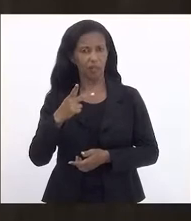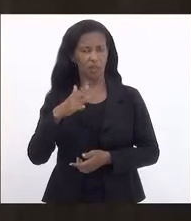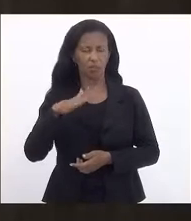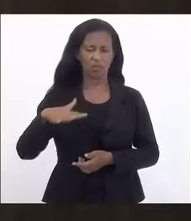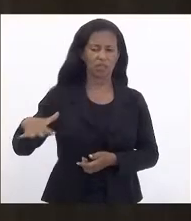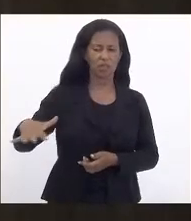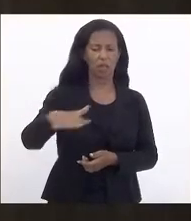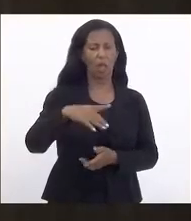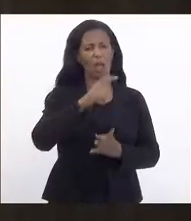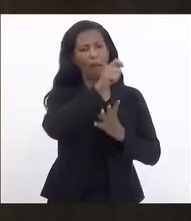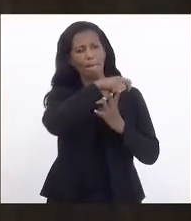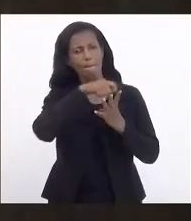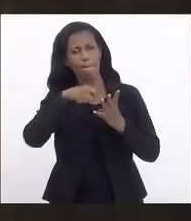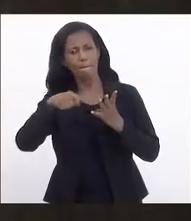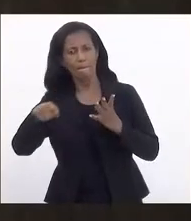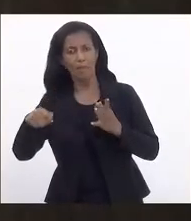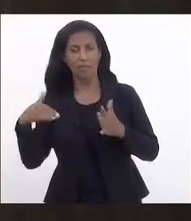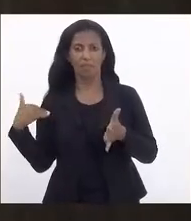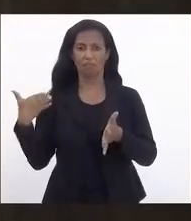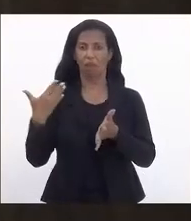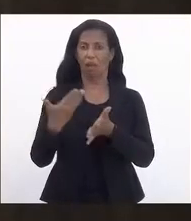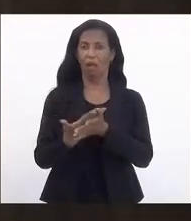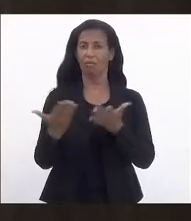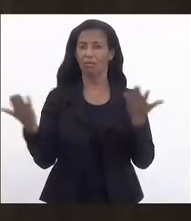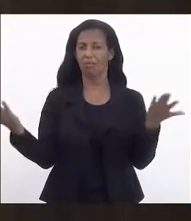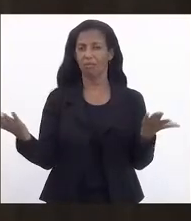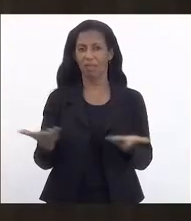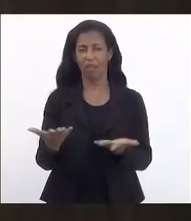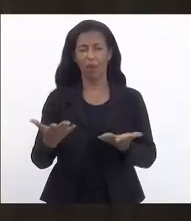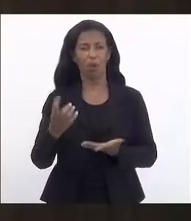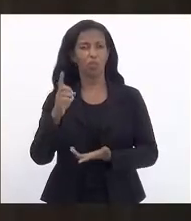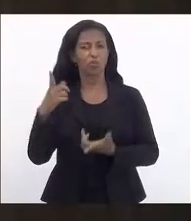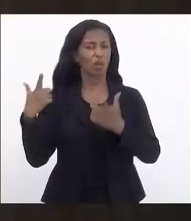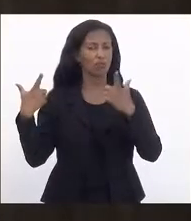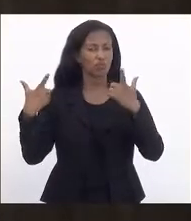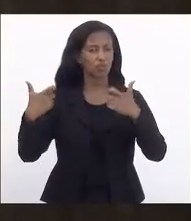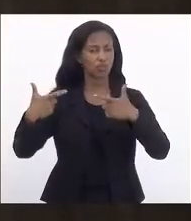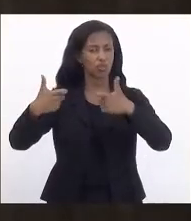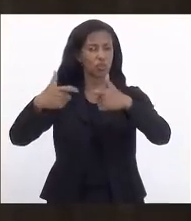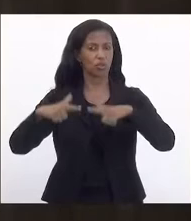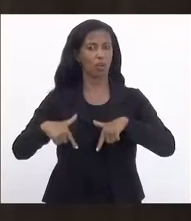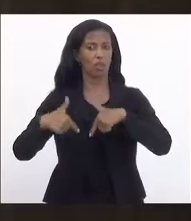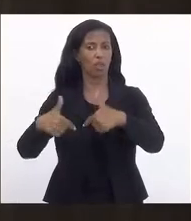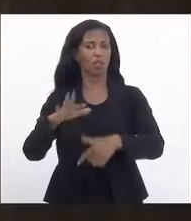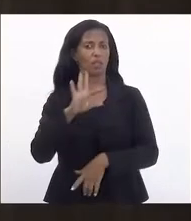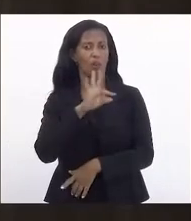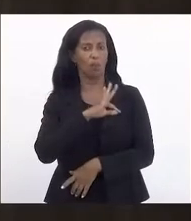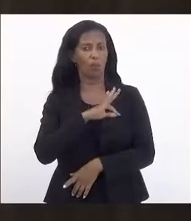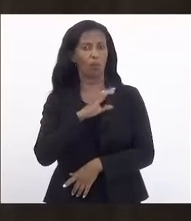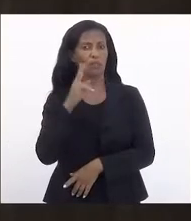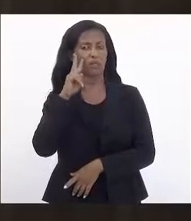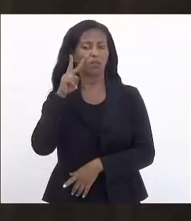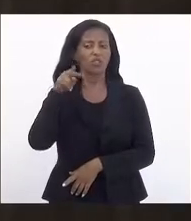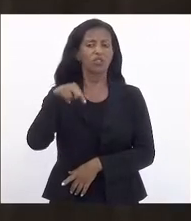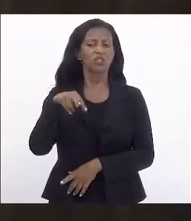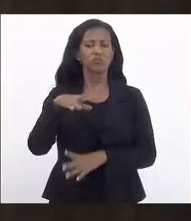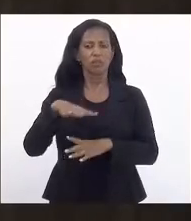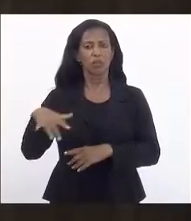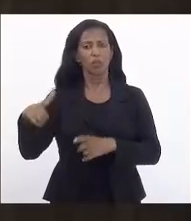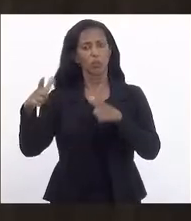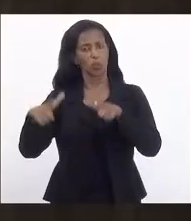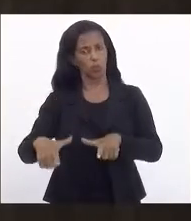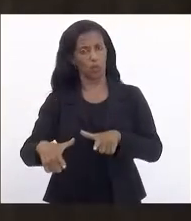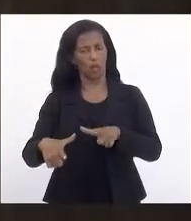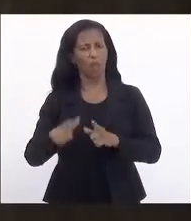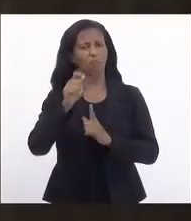há meses mas até agora só tiros e ações policiais são vistas nesse local há